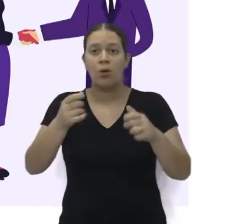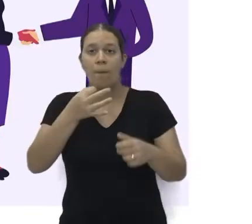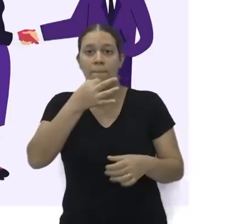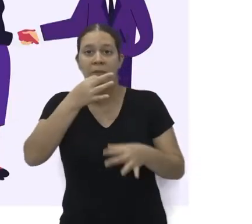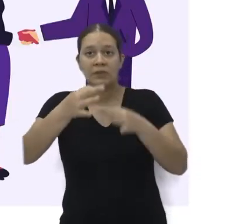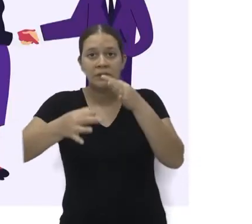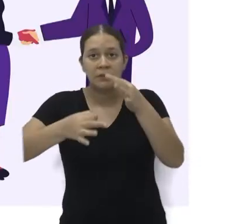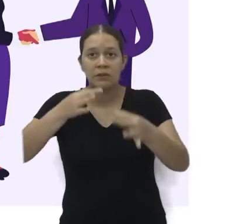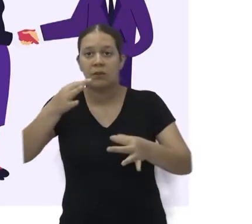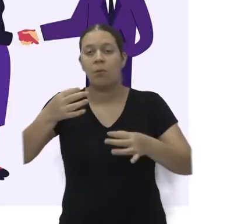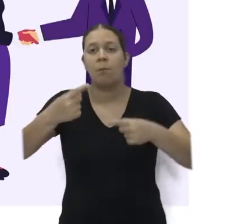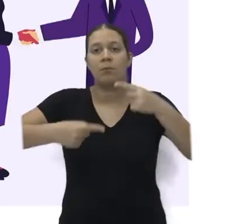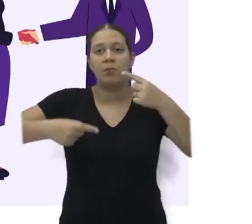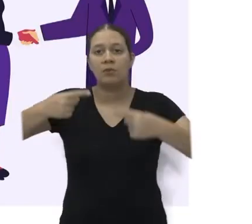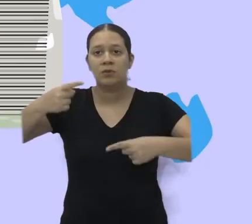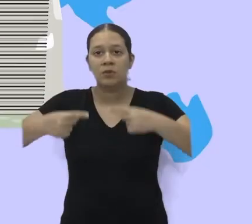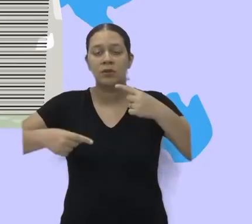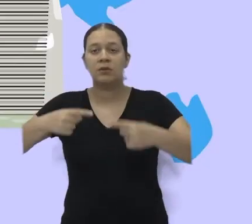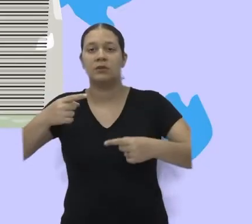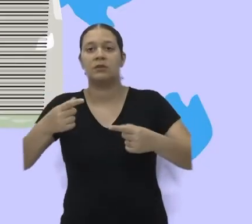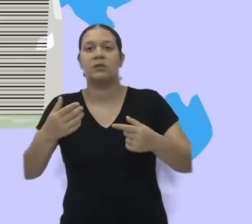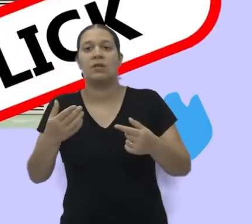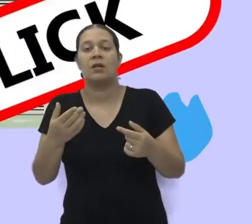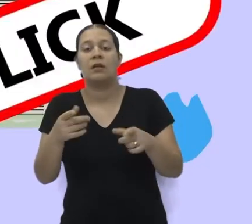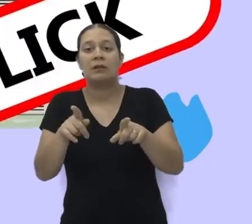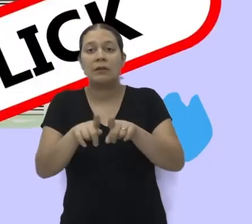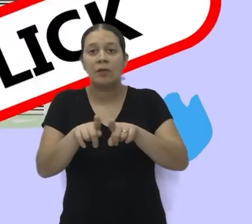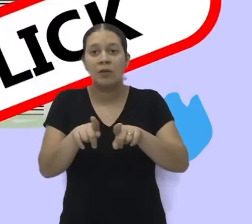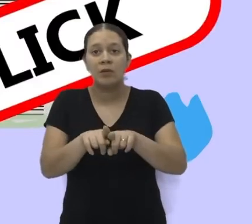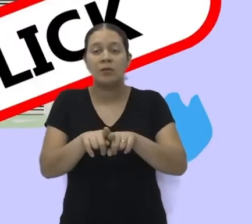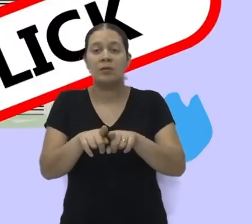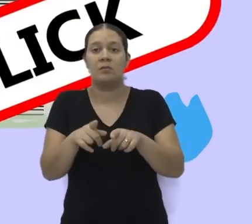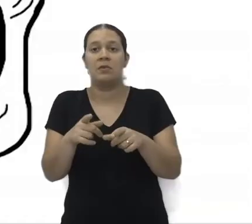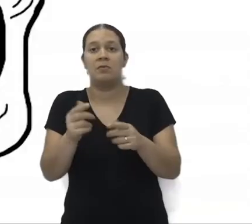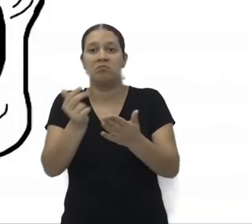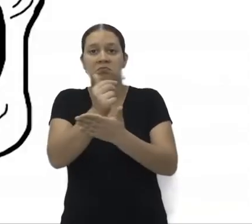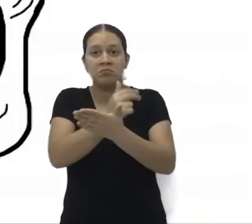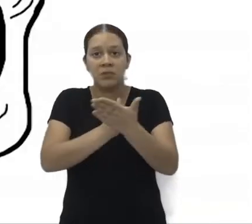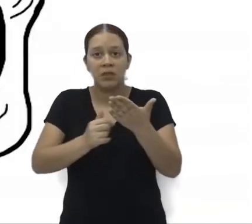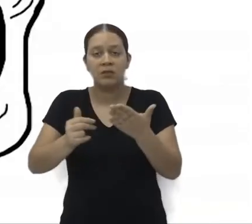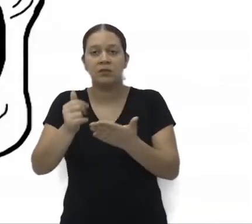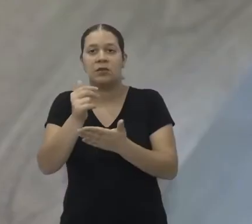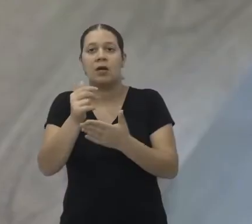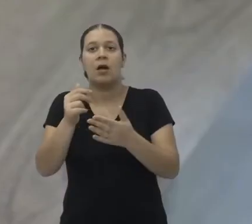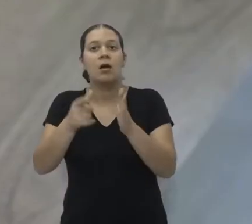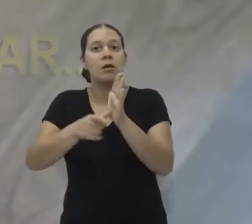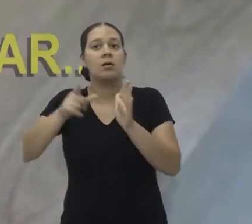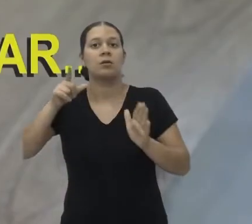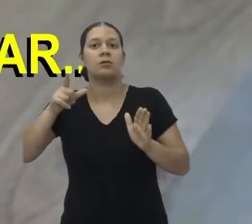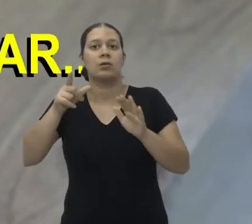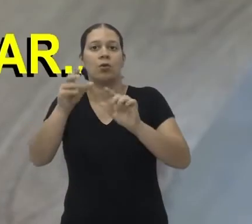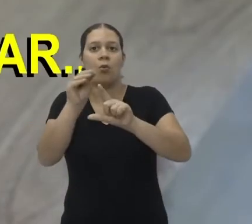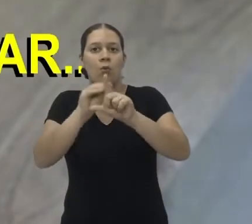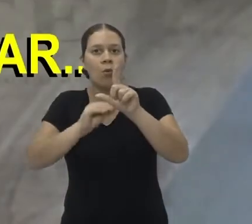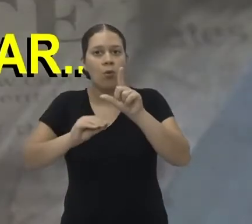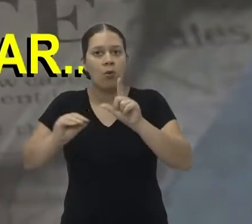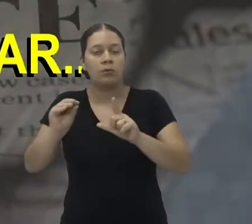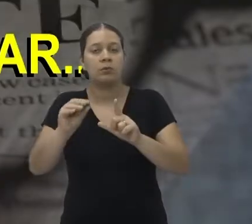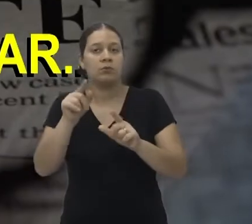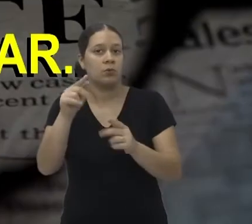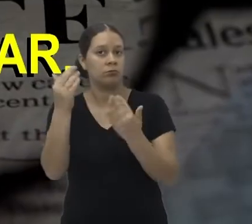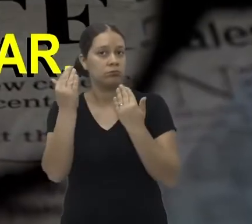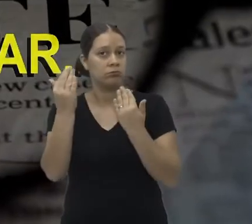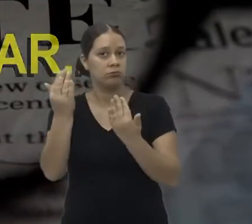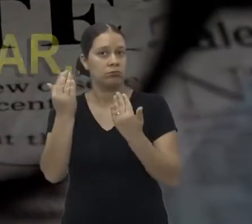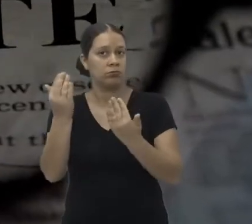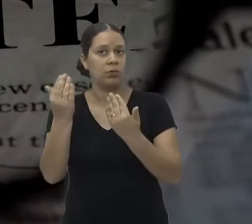campanhas, opiniões políticas, notícias tipo caça-cliques e inclusive os memes. Antes de compartilhar,